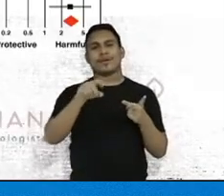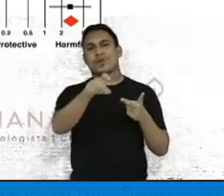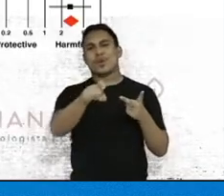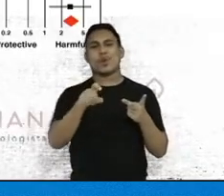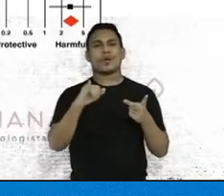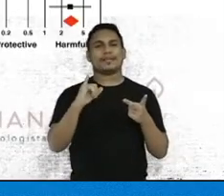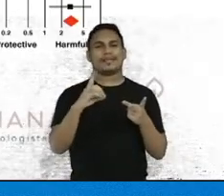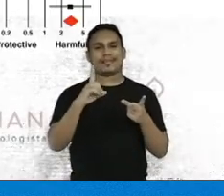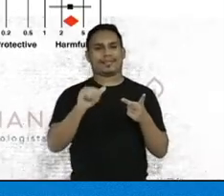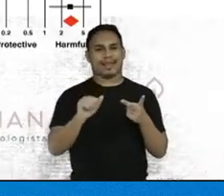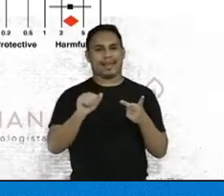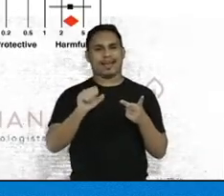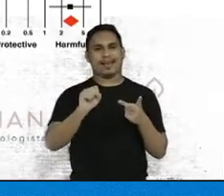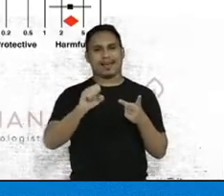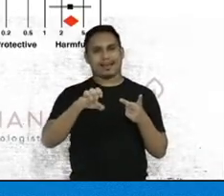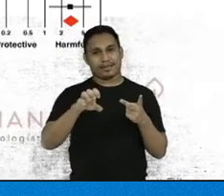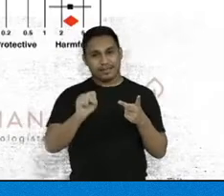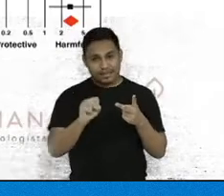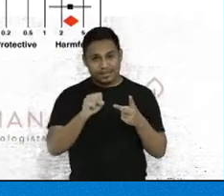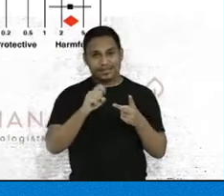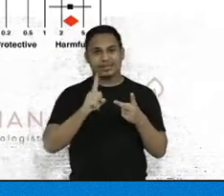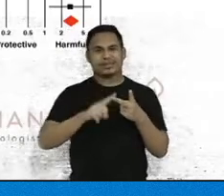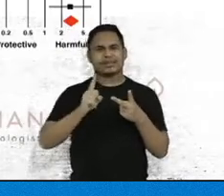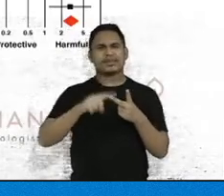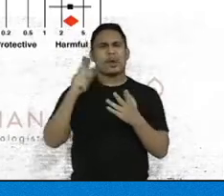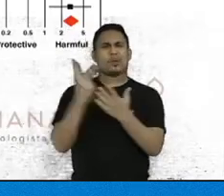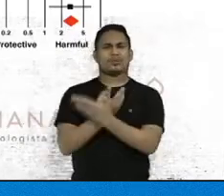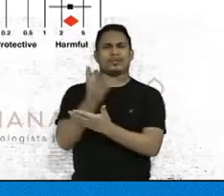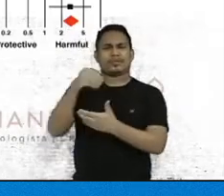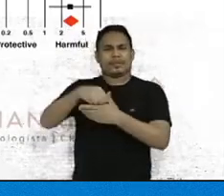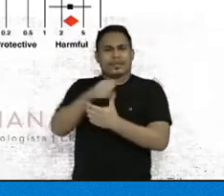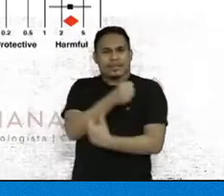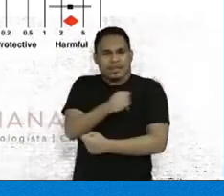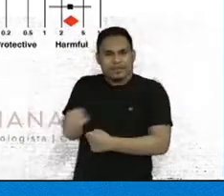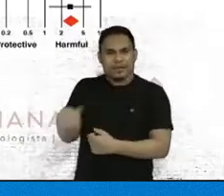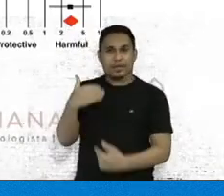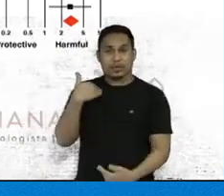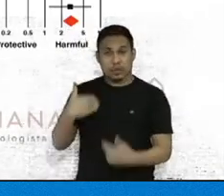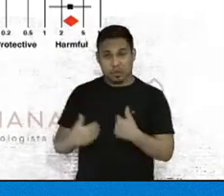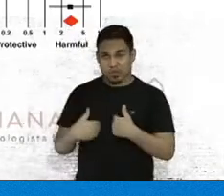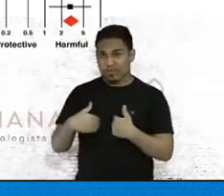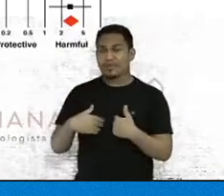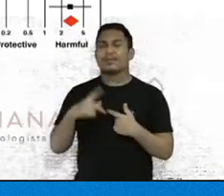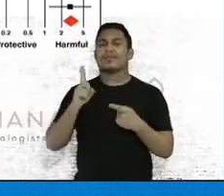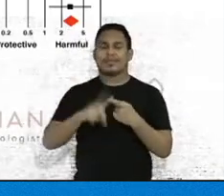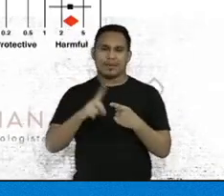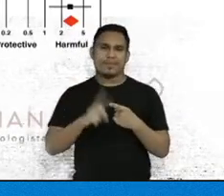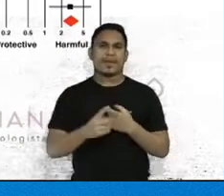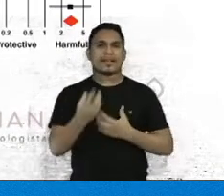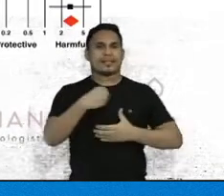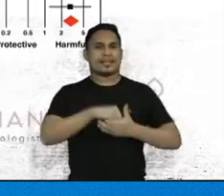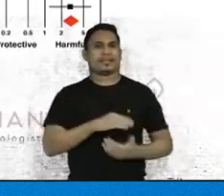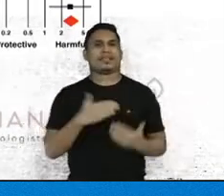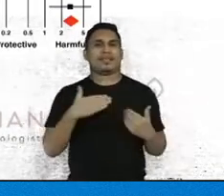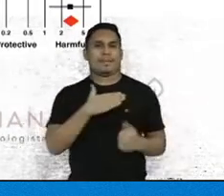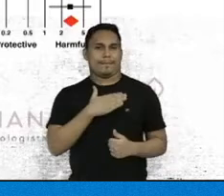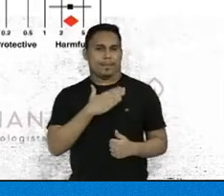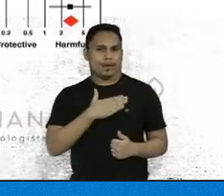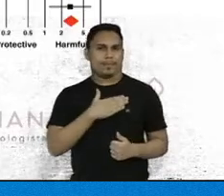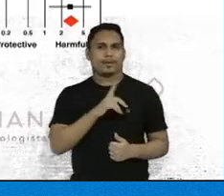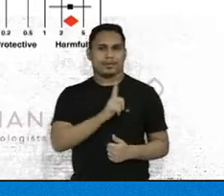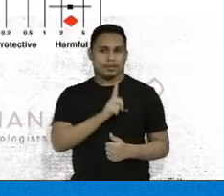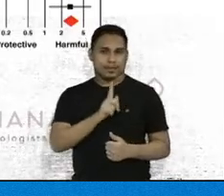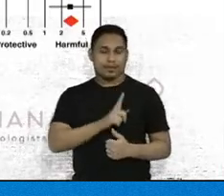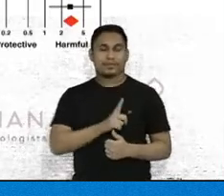do anticorpo antiperoxidase, que é a marca registrada da doença, ela também está presente nas mamas. Ambos os tecidos